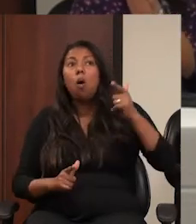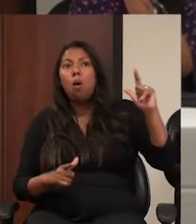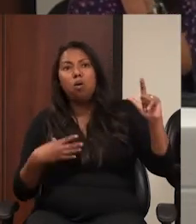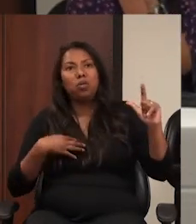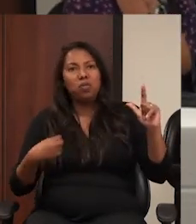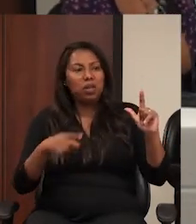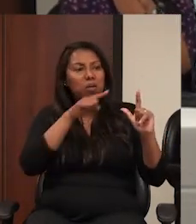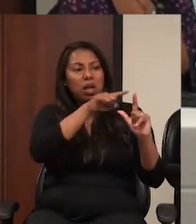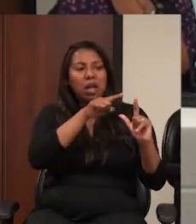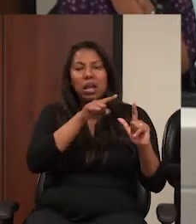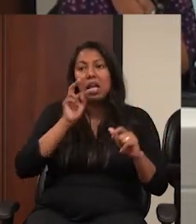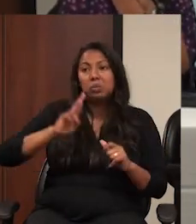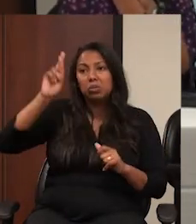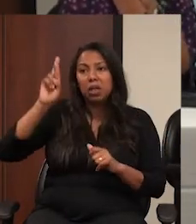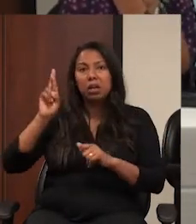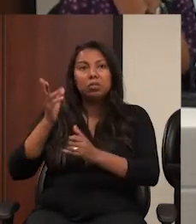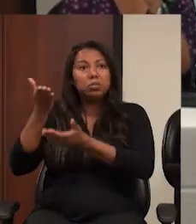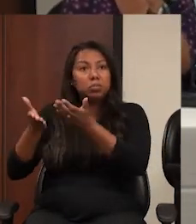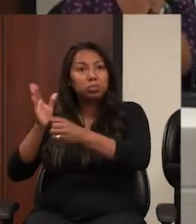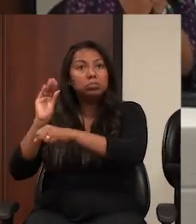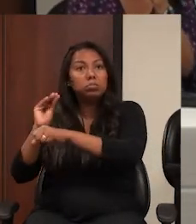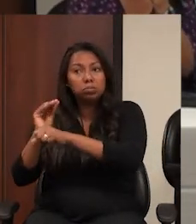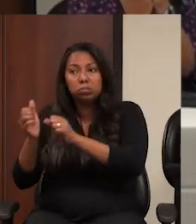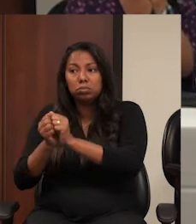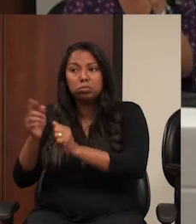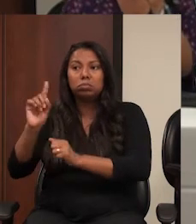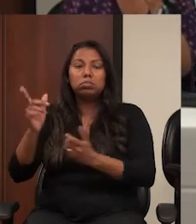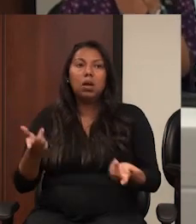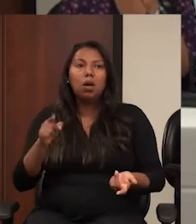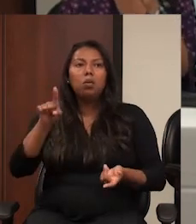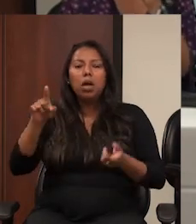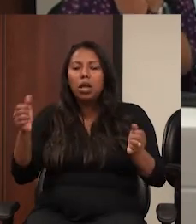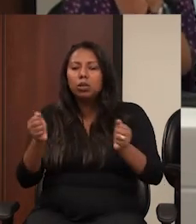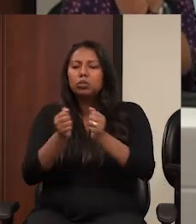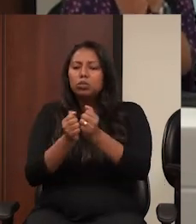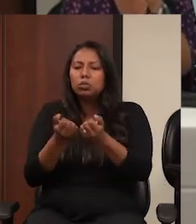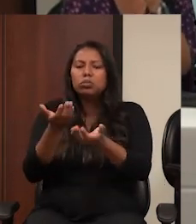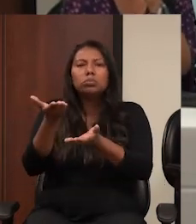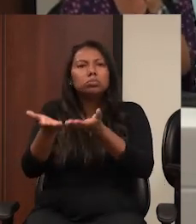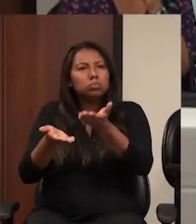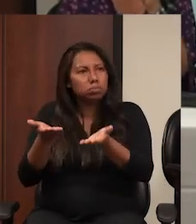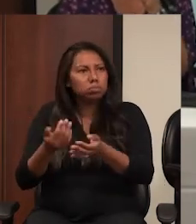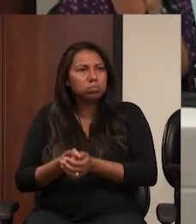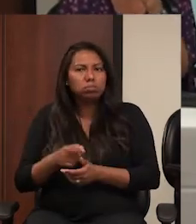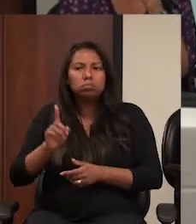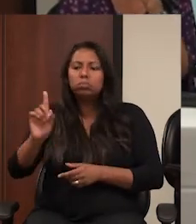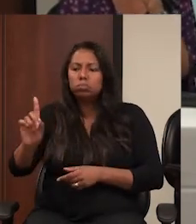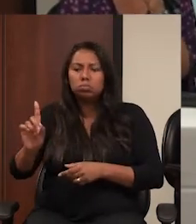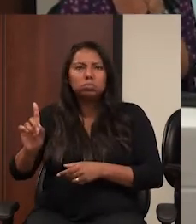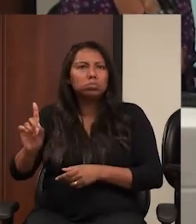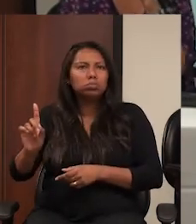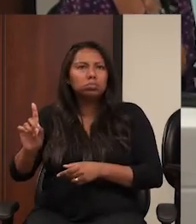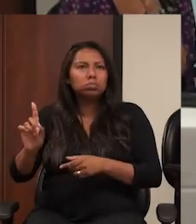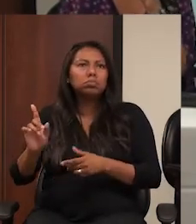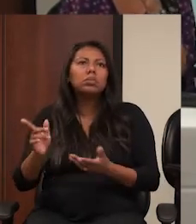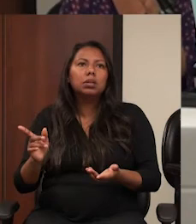é responsável pelo irmão. Ele é criado junto, com amor, respeito, e é uma criança super inclusiva.